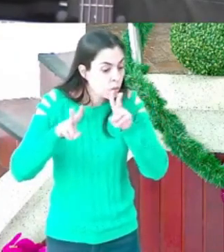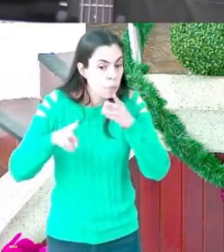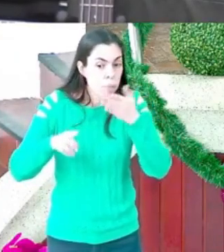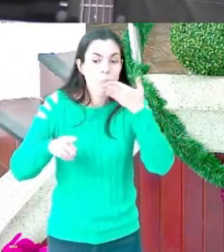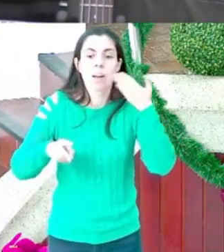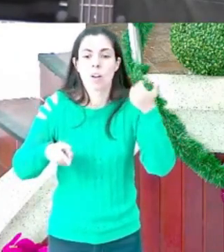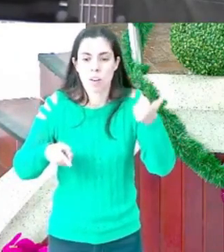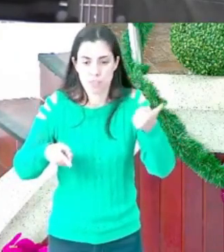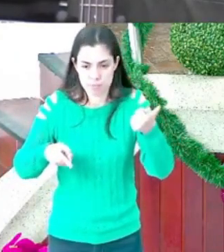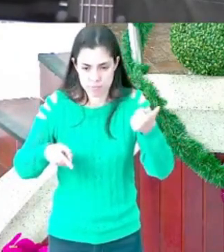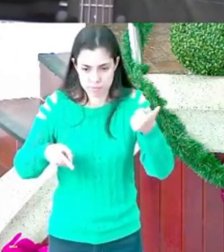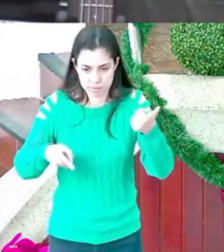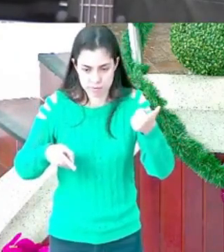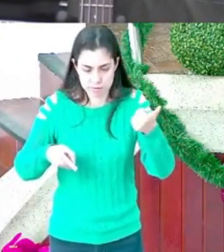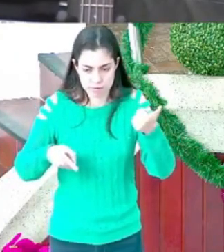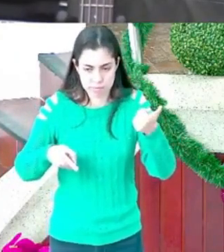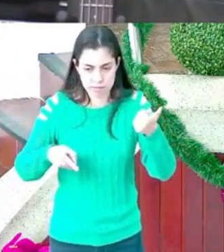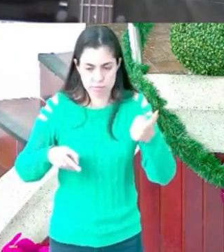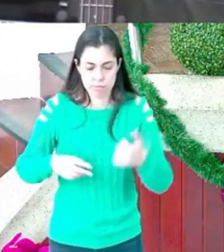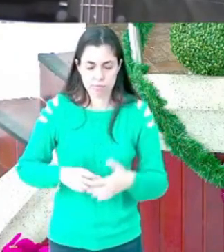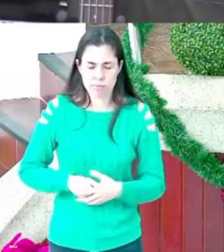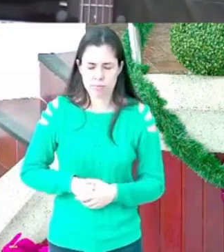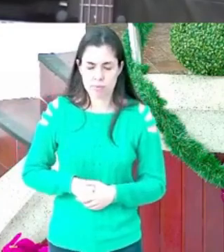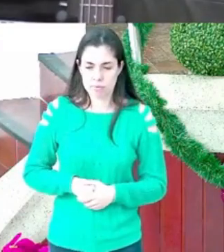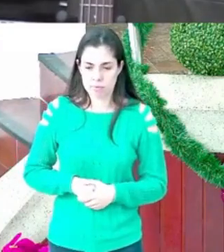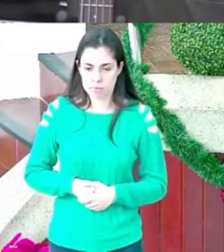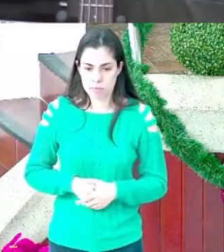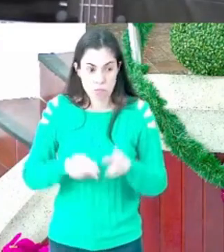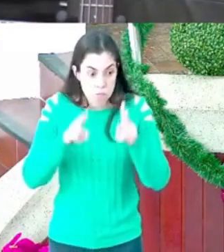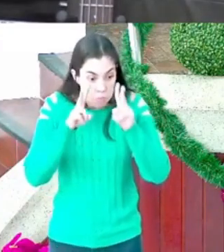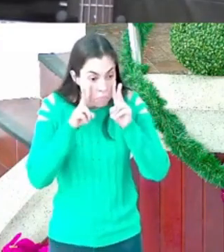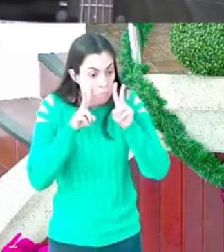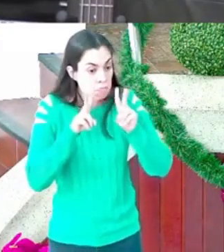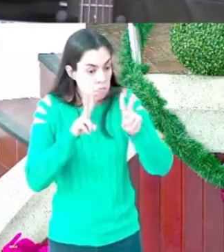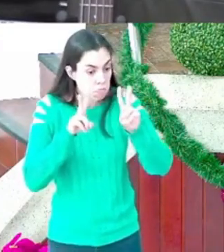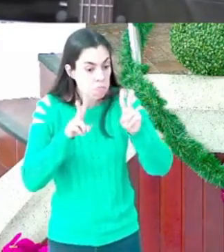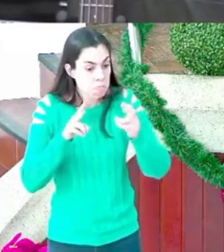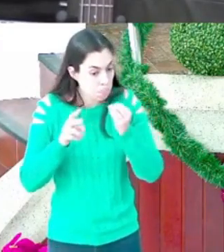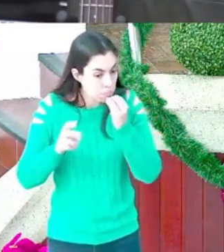de uma forma clara, gradual,